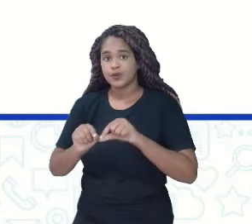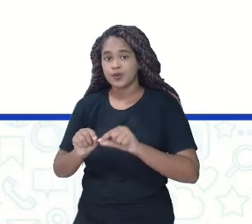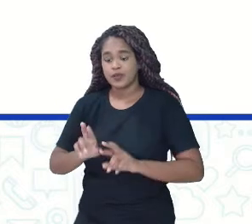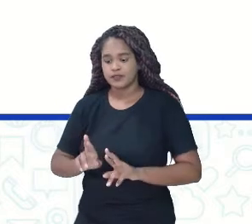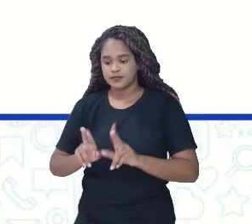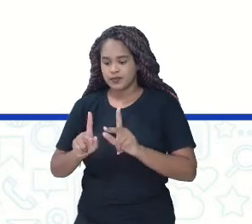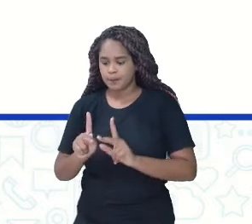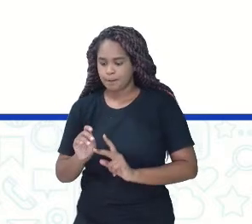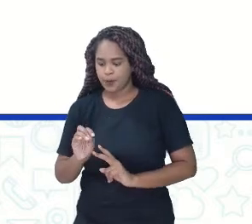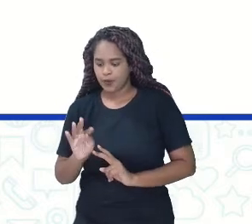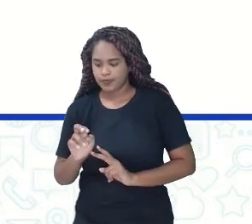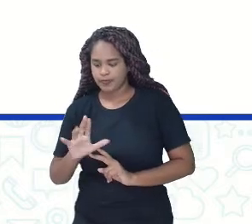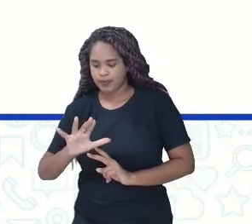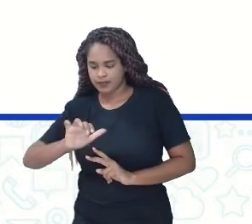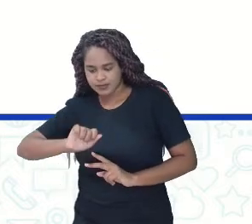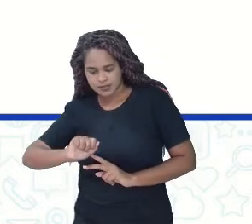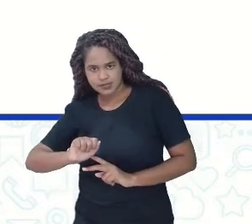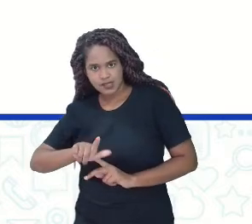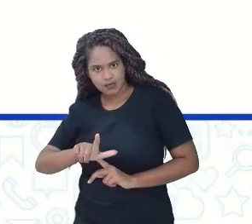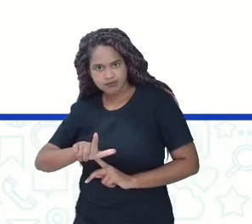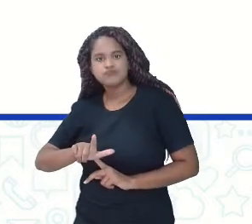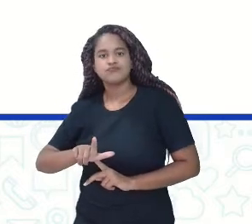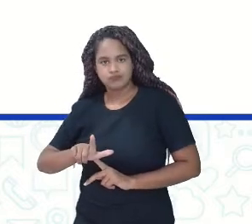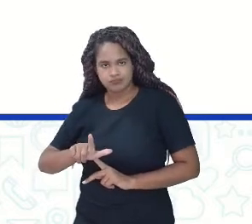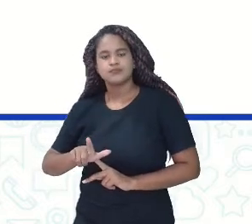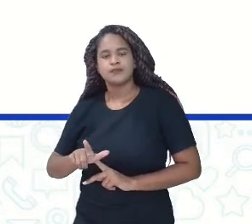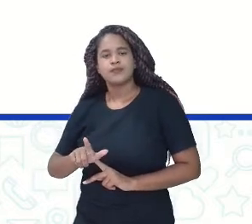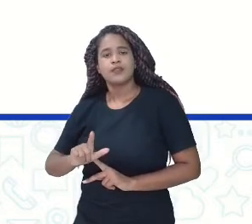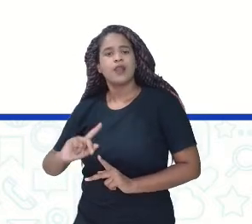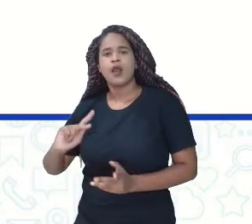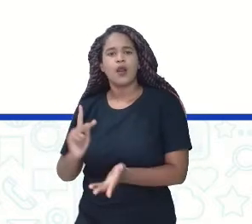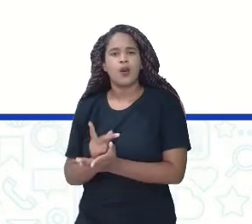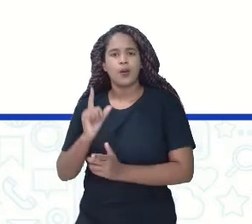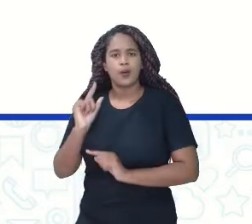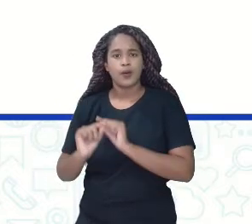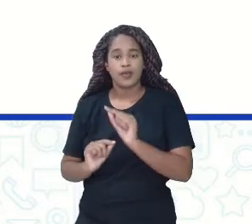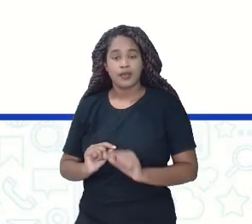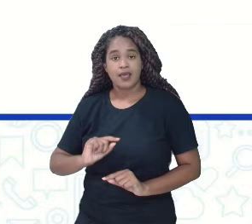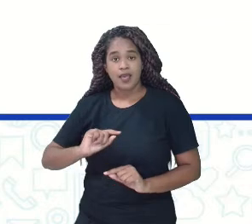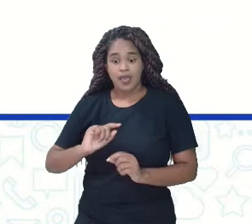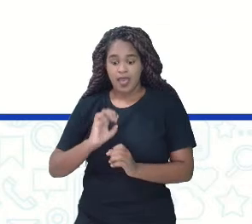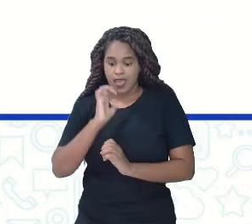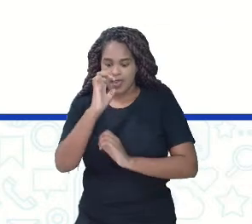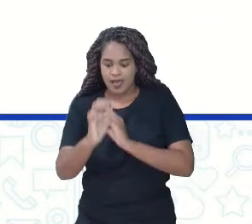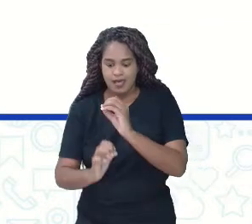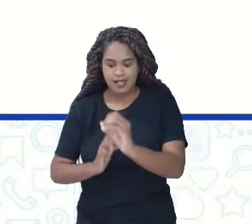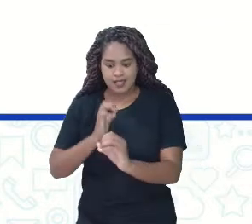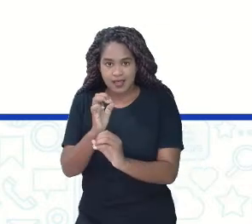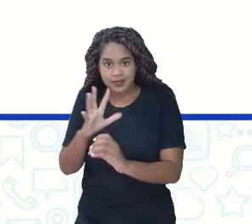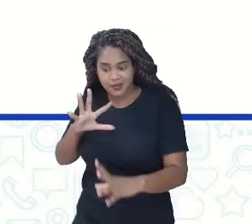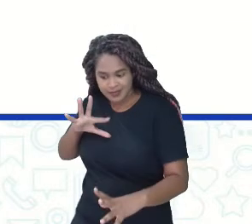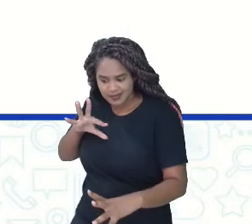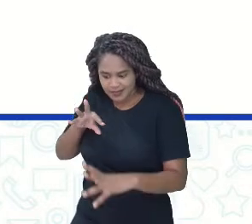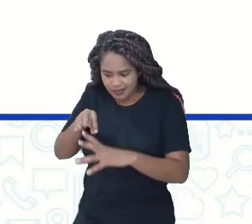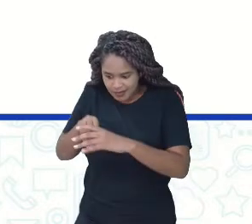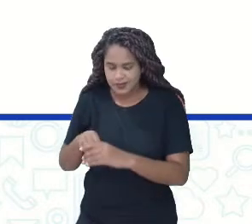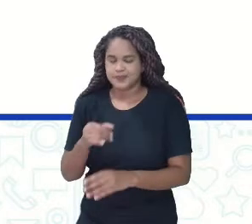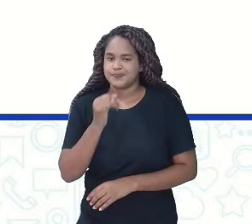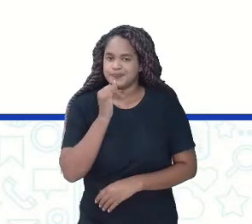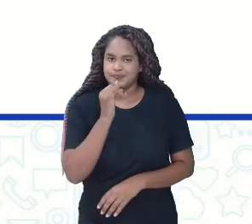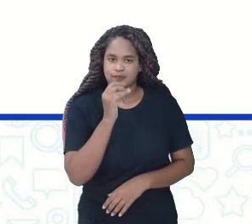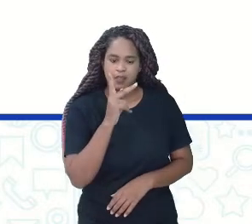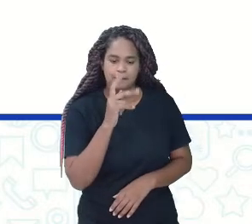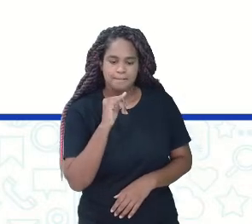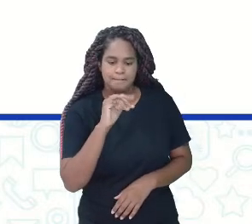essa diferença de potencial, ela promove a movimentação dos elétrons. Então, como exemplo, nós temos pilhas,